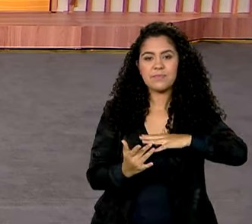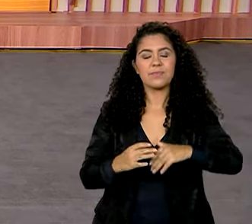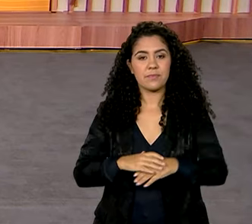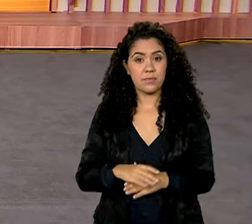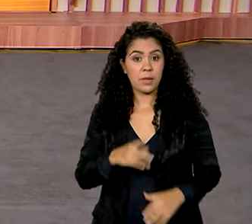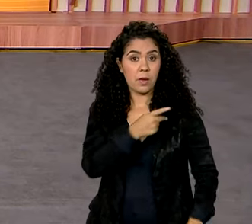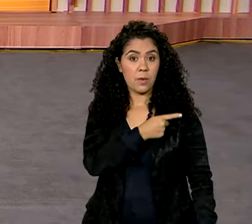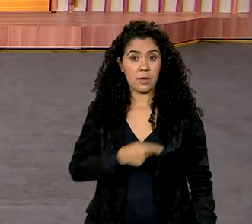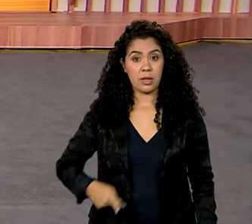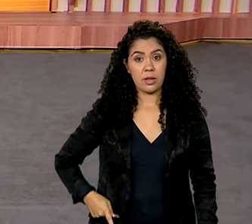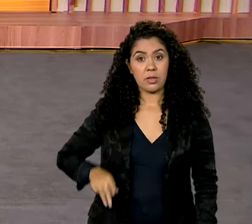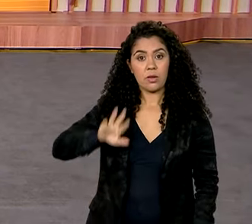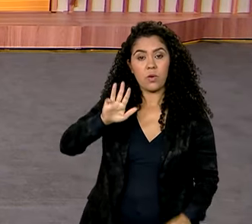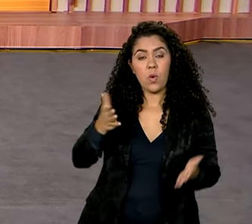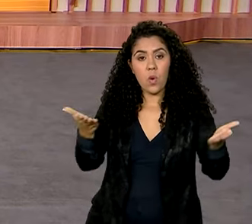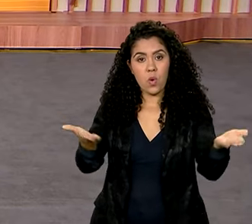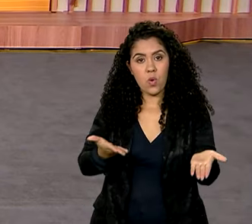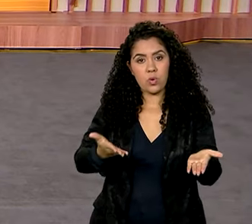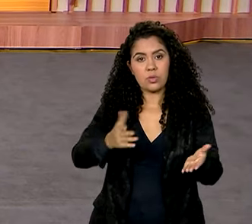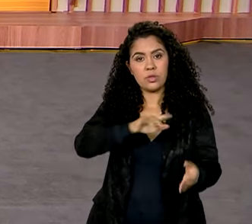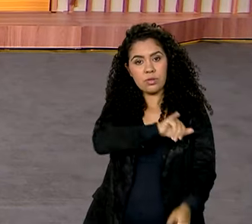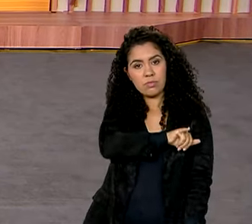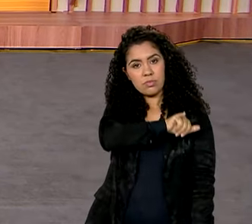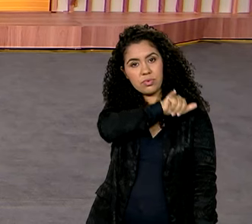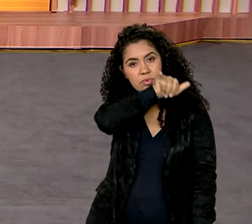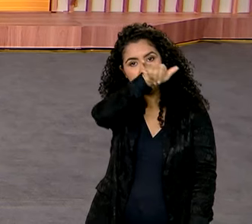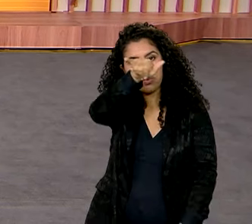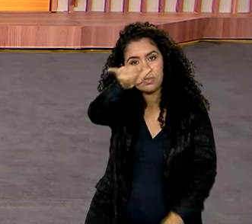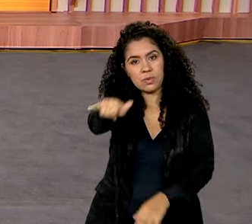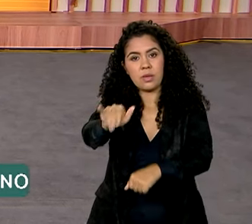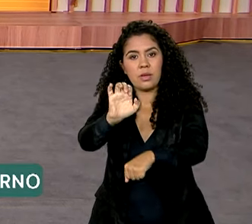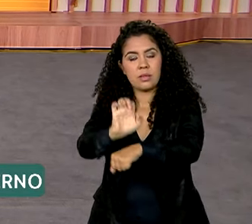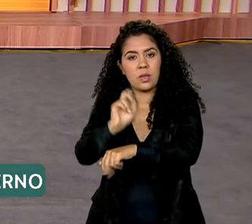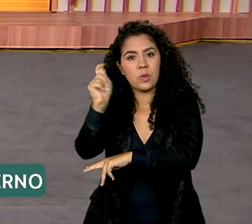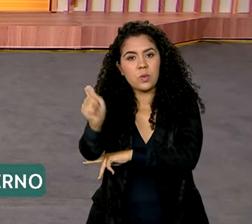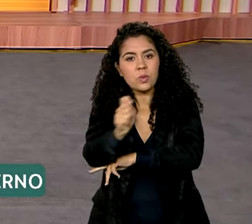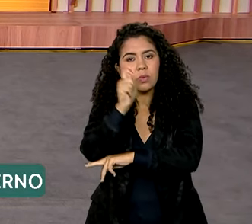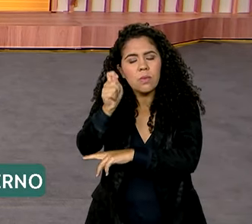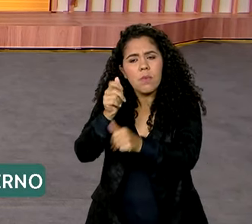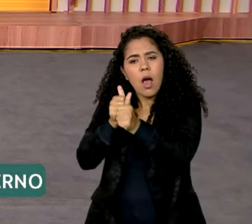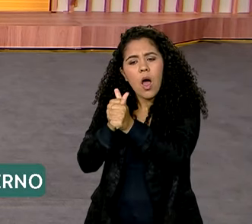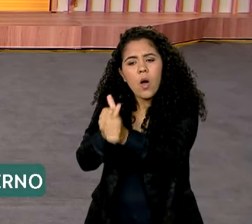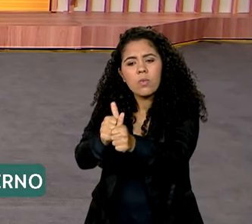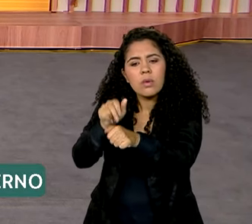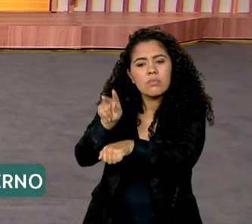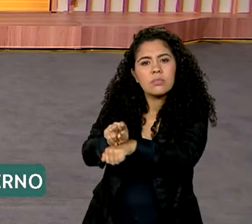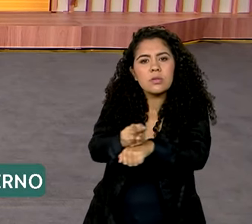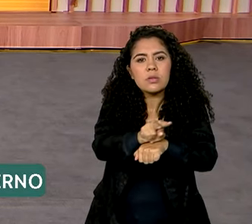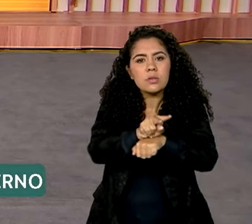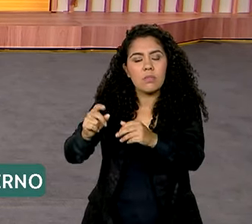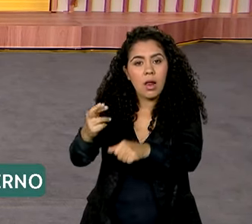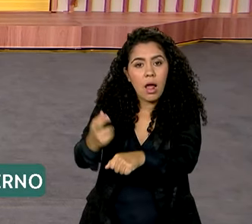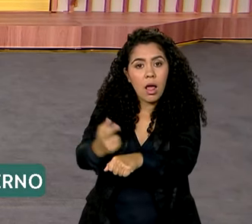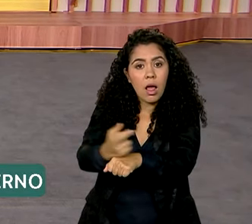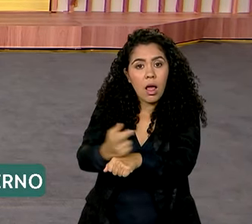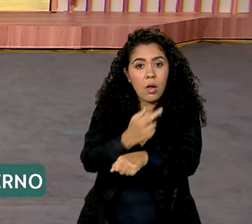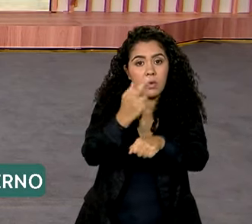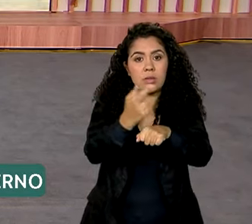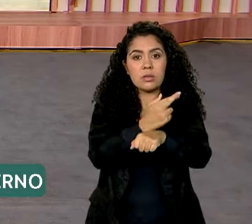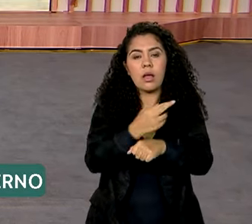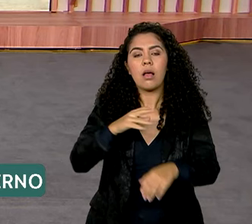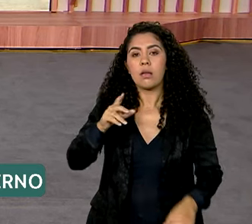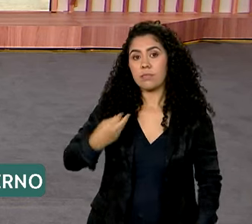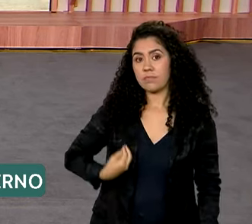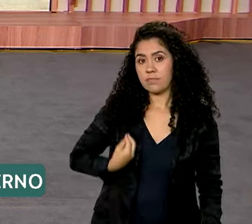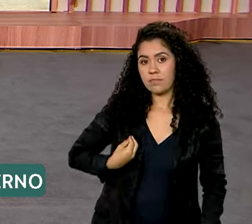O presidente Lula retorna hoje ao Rio Grande do Sul para acompanhar o trabalho de recuperação do estado. Quem está lá em Alegre e